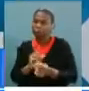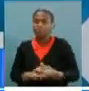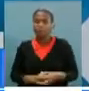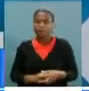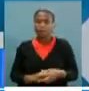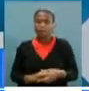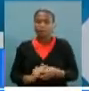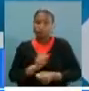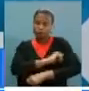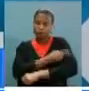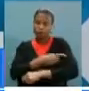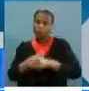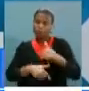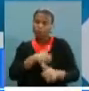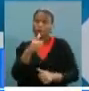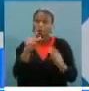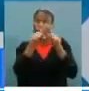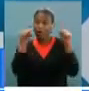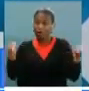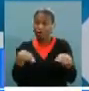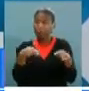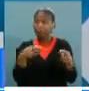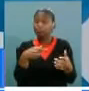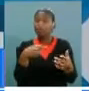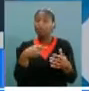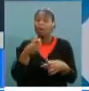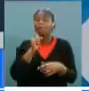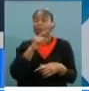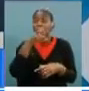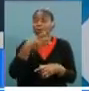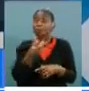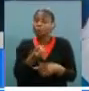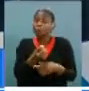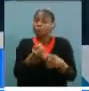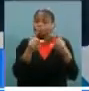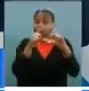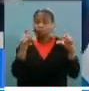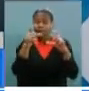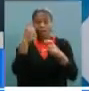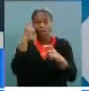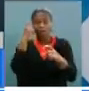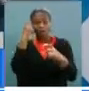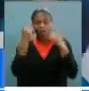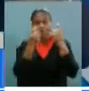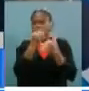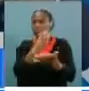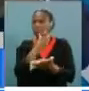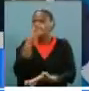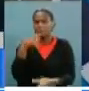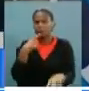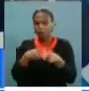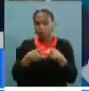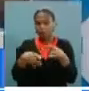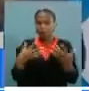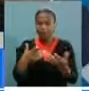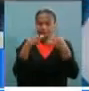Estamos a reforçar e a melhorar o quadro regulatório precisamente para poder permitir com que as tarifas reflitam não só política,